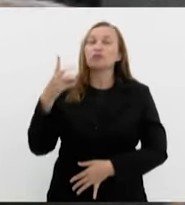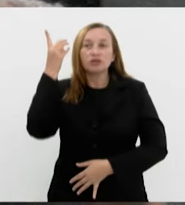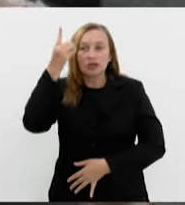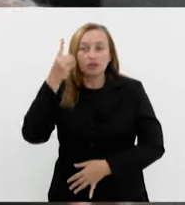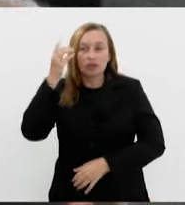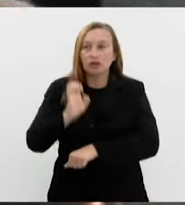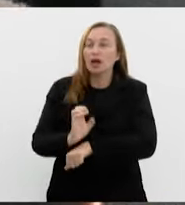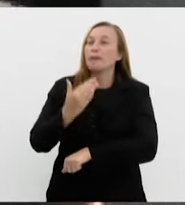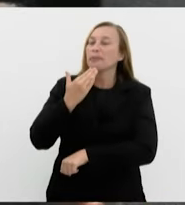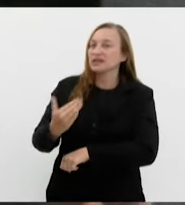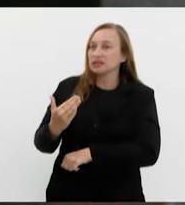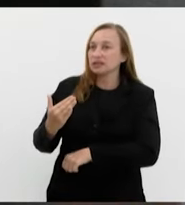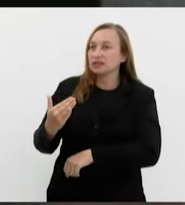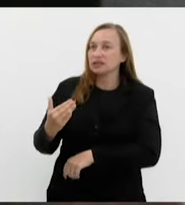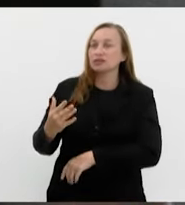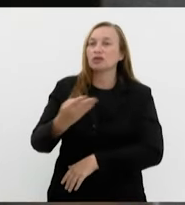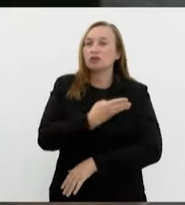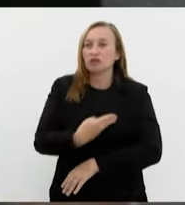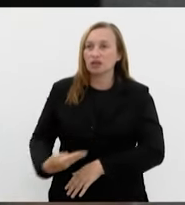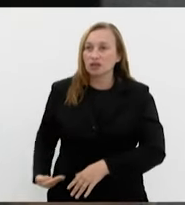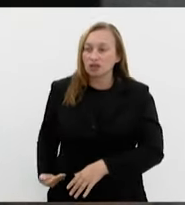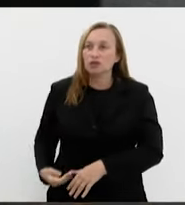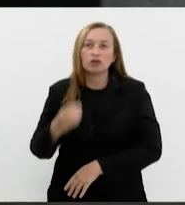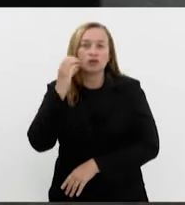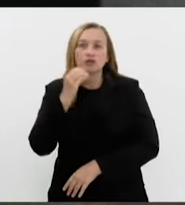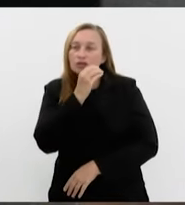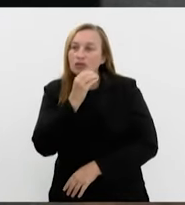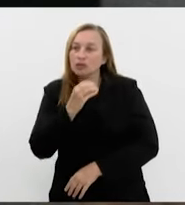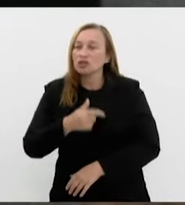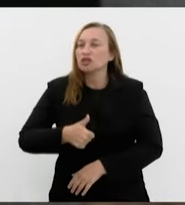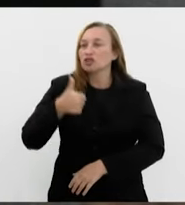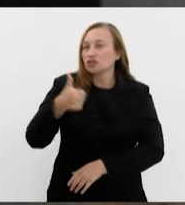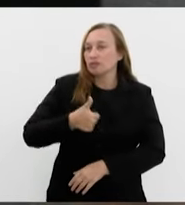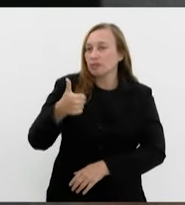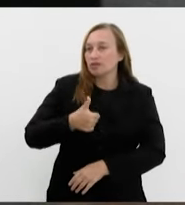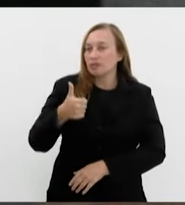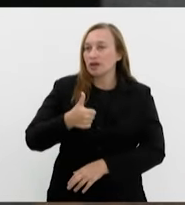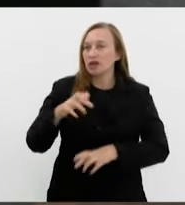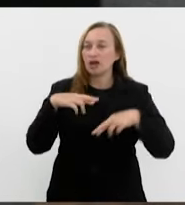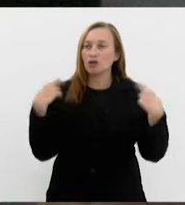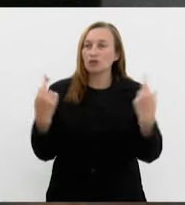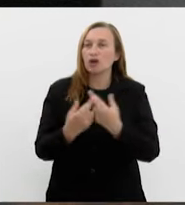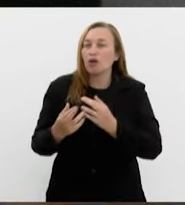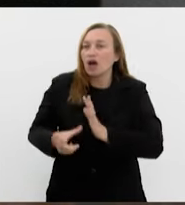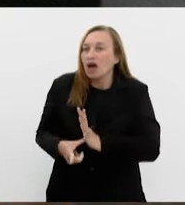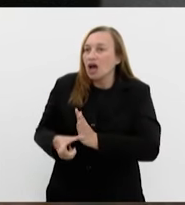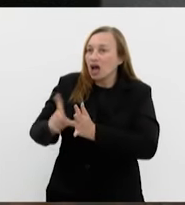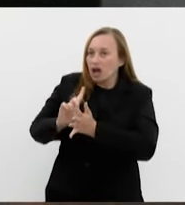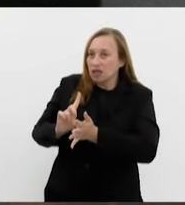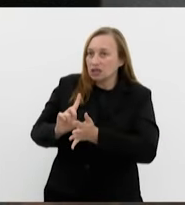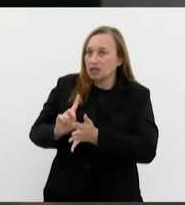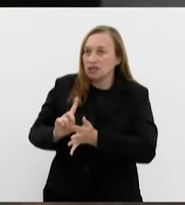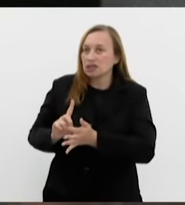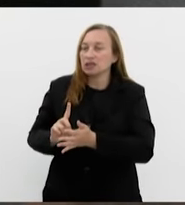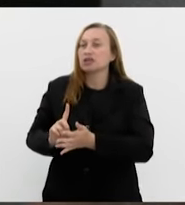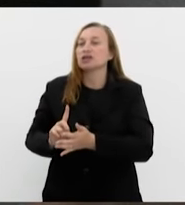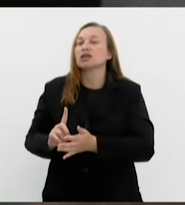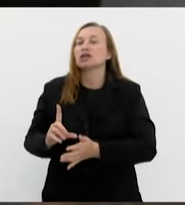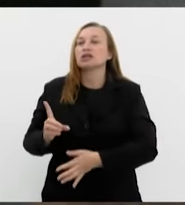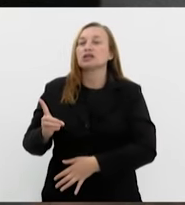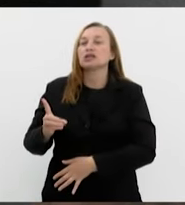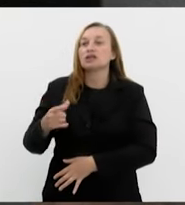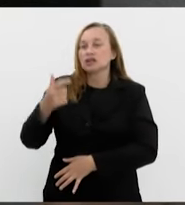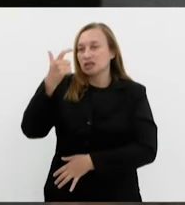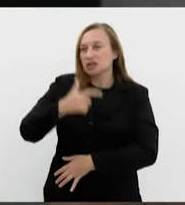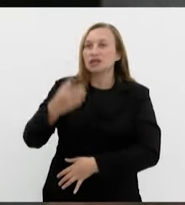ao governador Cláudio Castro e tivemos a primeira reunião, antes de tomar posse como deputado estadual, com a presença